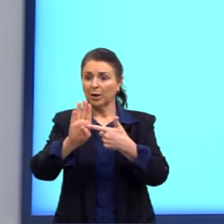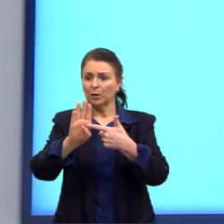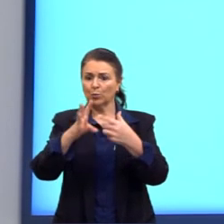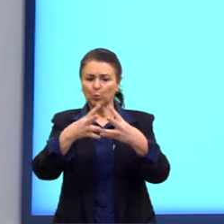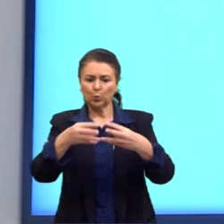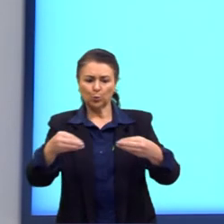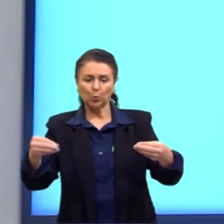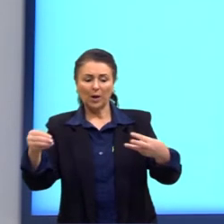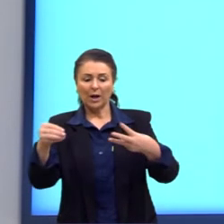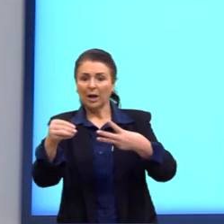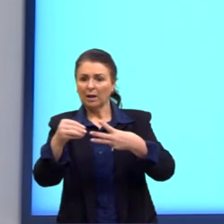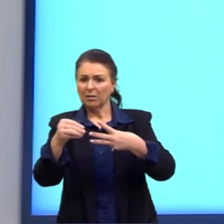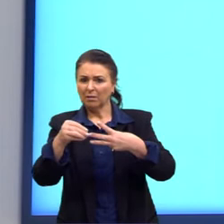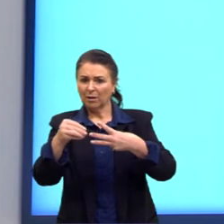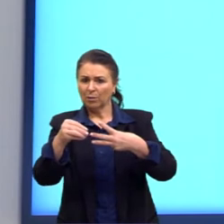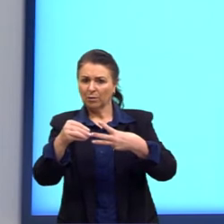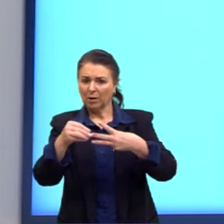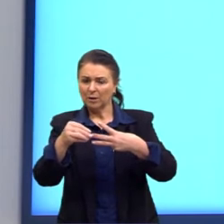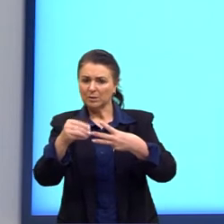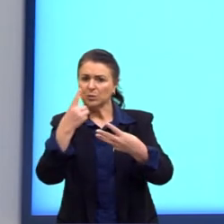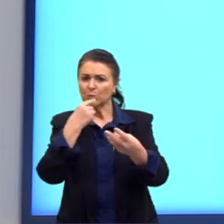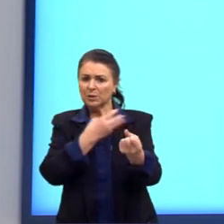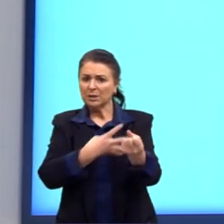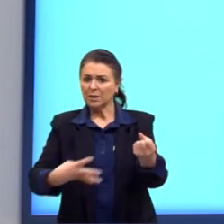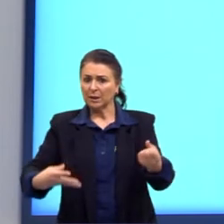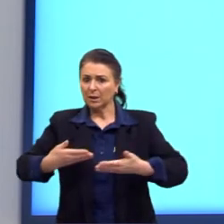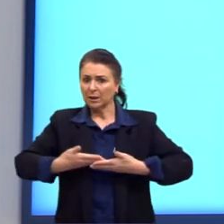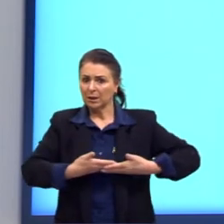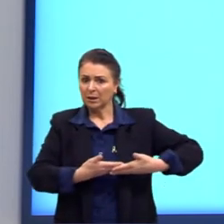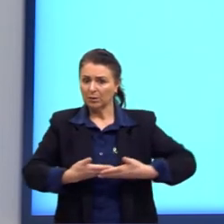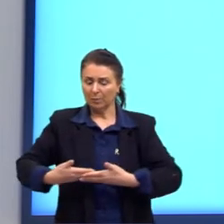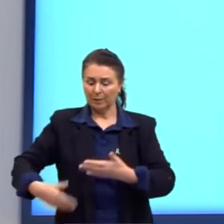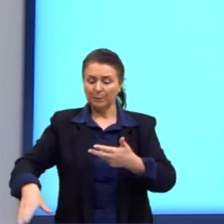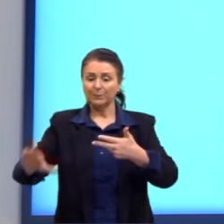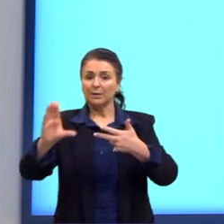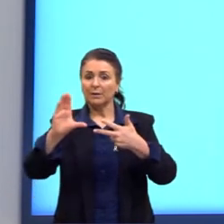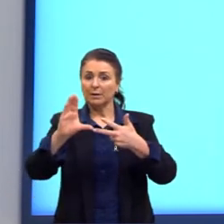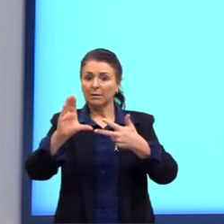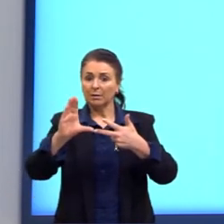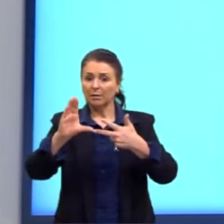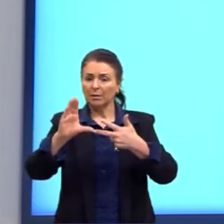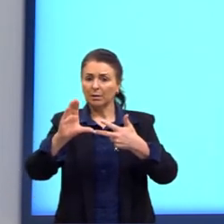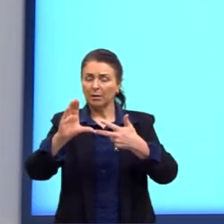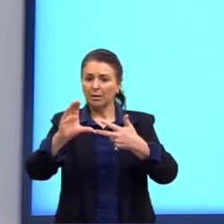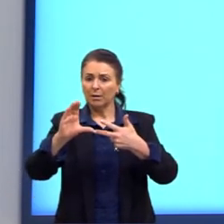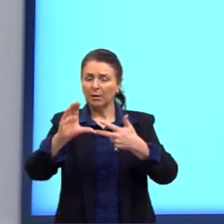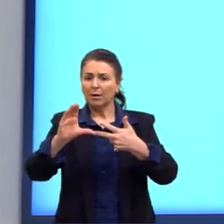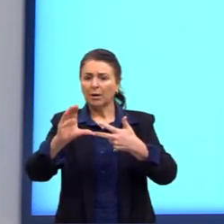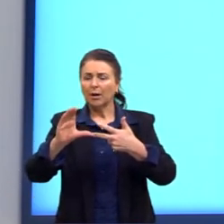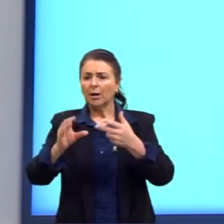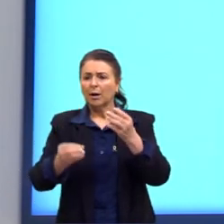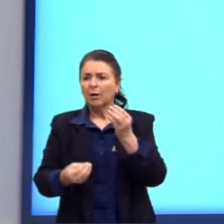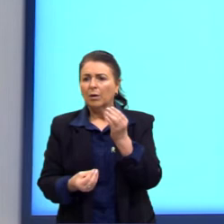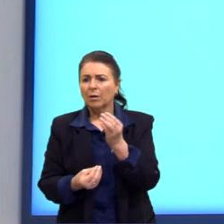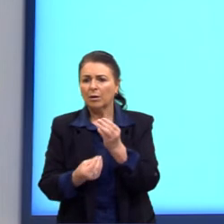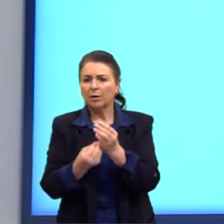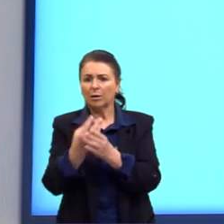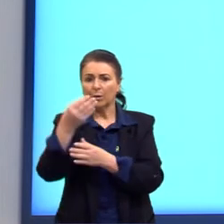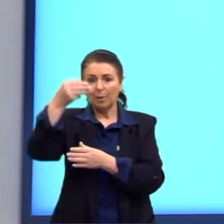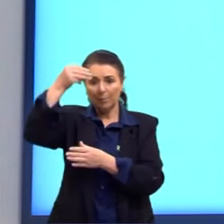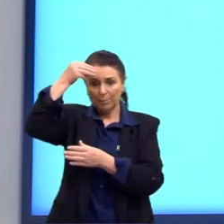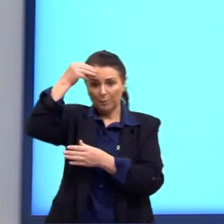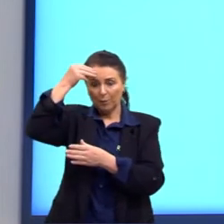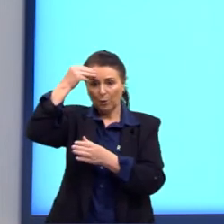as células sanguíneas do bebê letra C formaram uma memória imunológica na